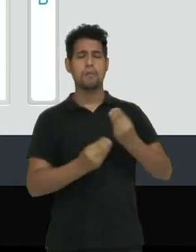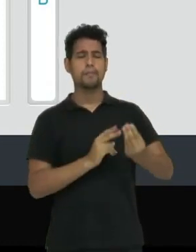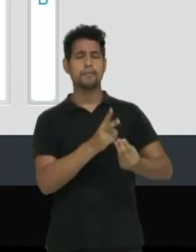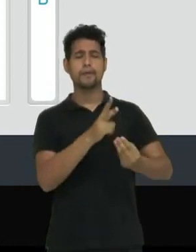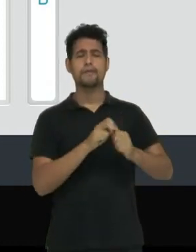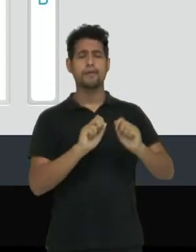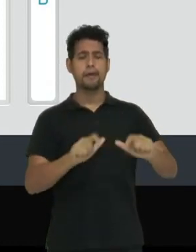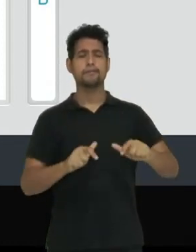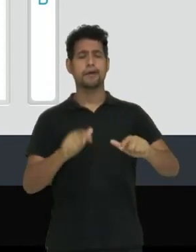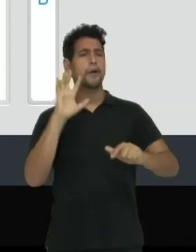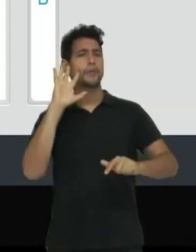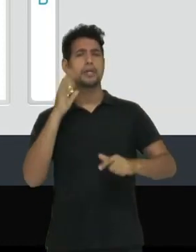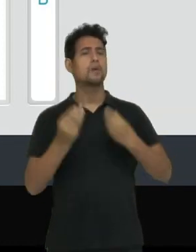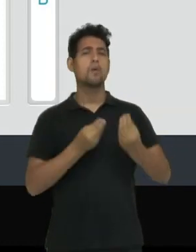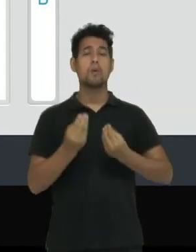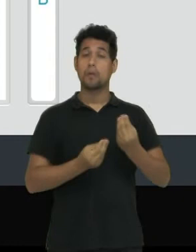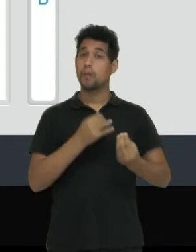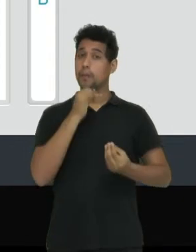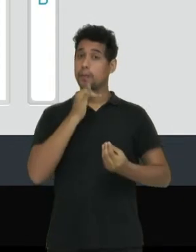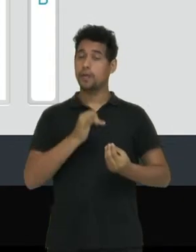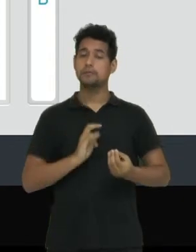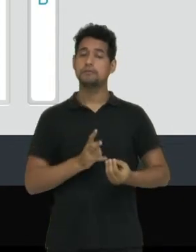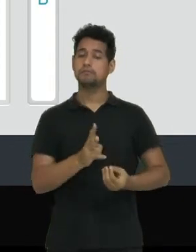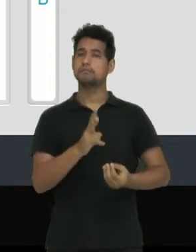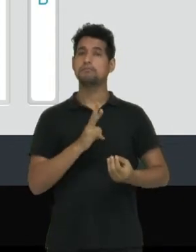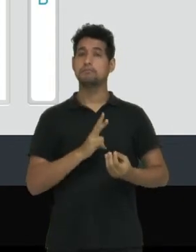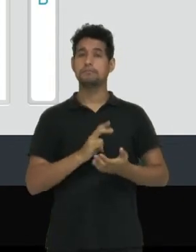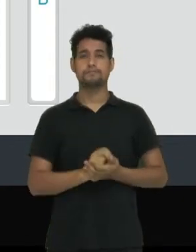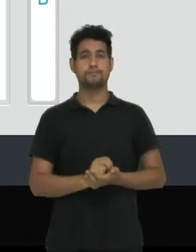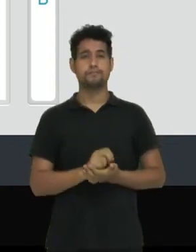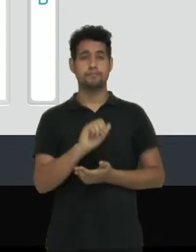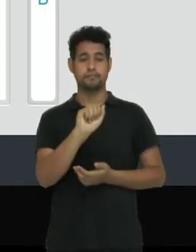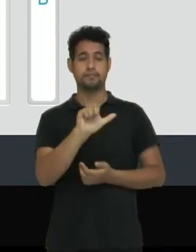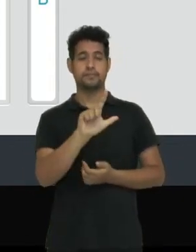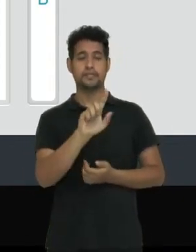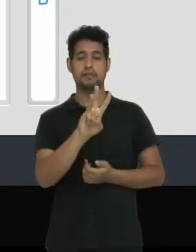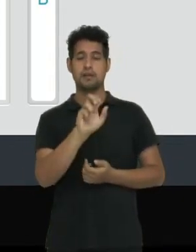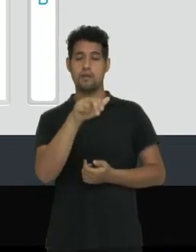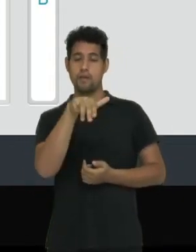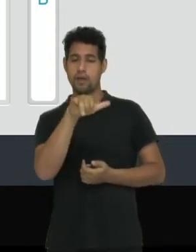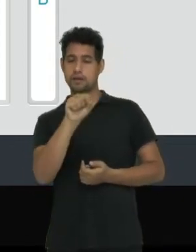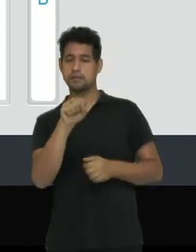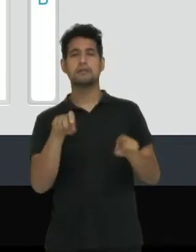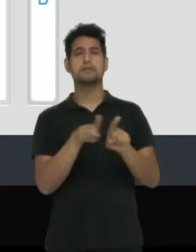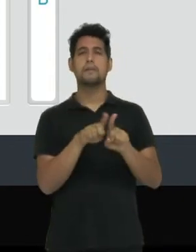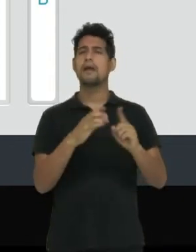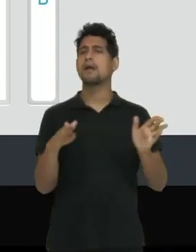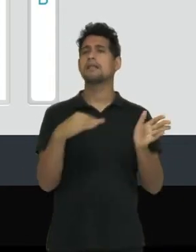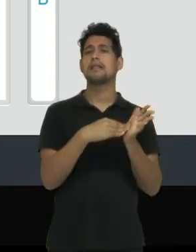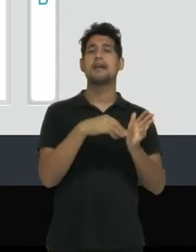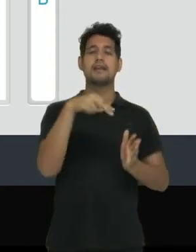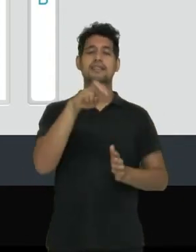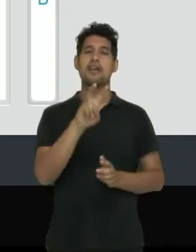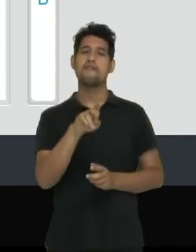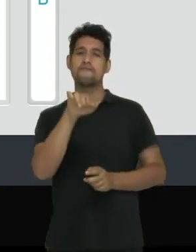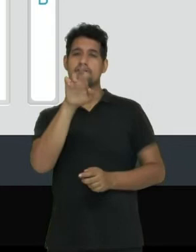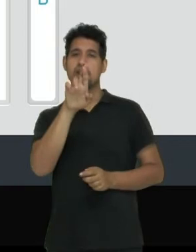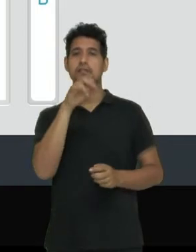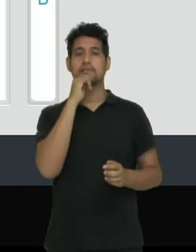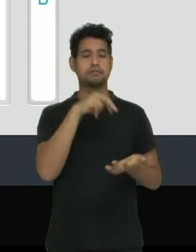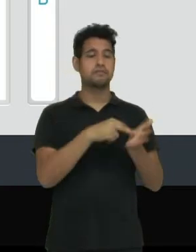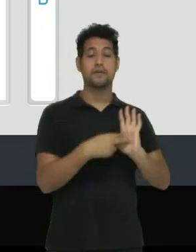ação acontece. Os advérbios de frequência vão desde always, para a frequência maior, até never, para algo que